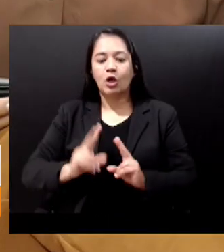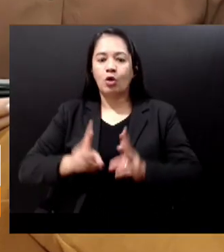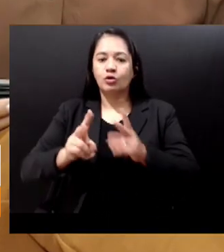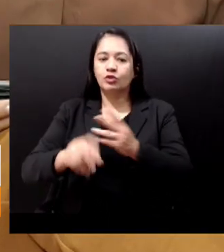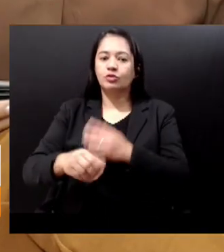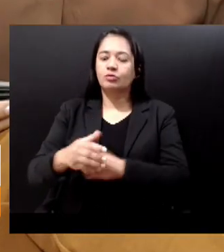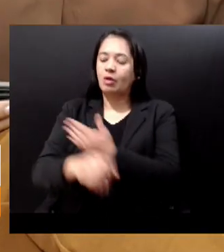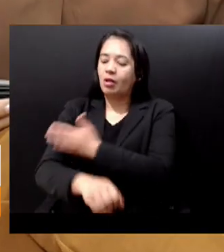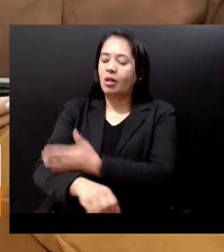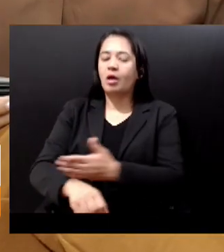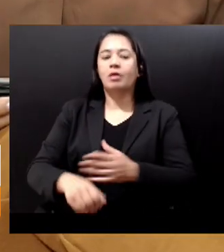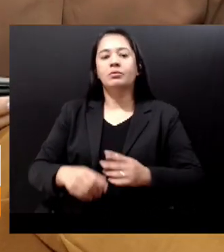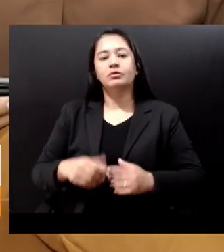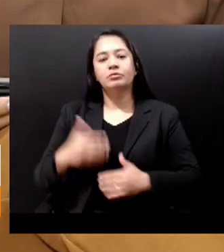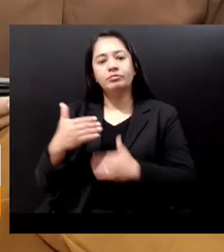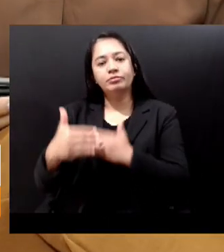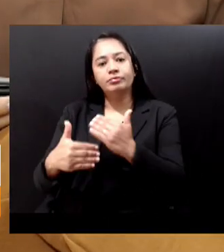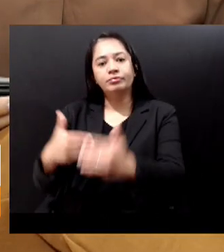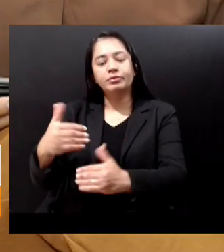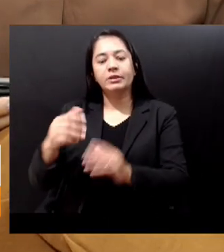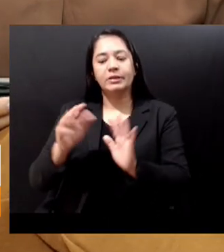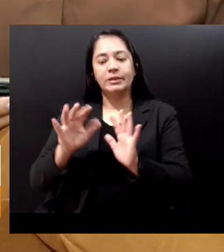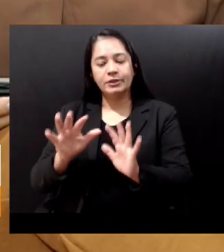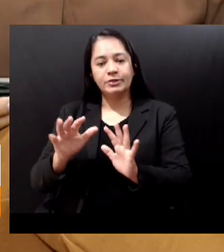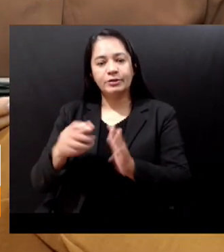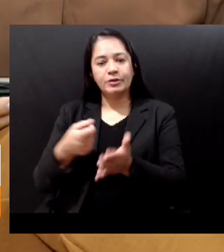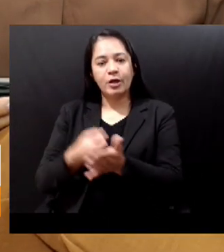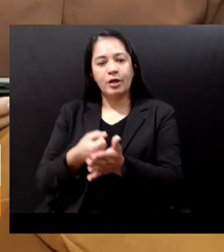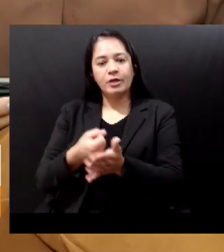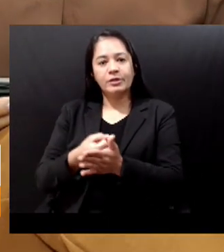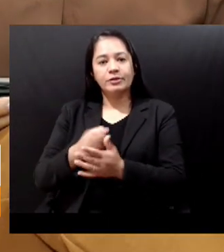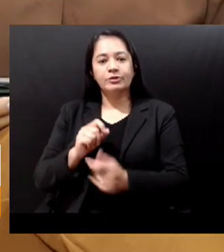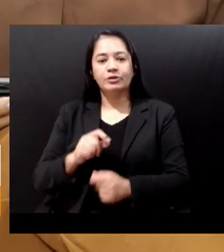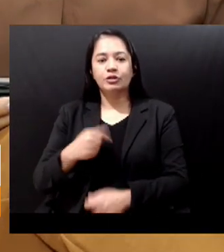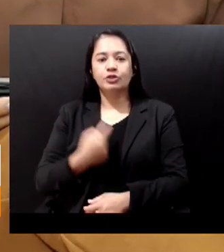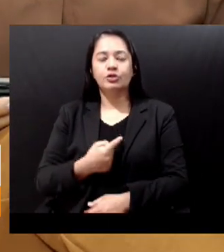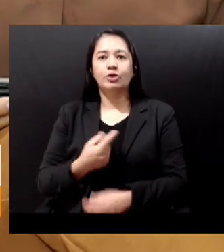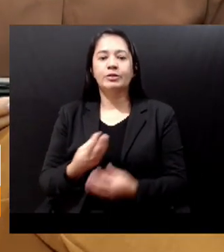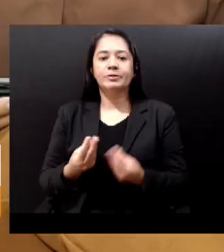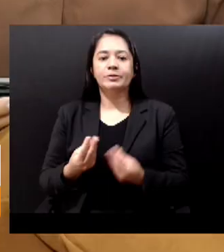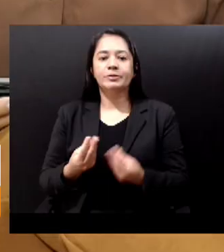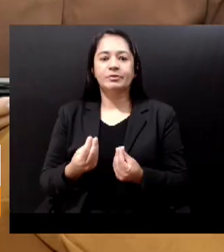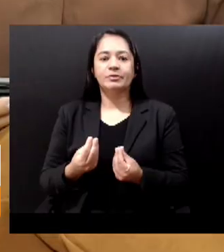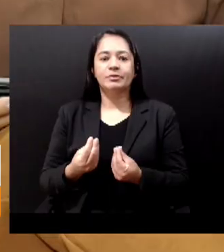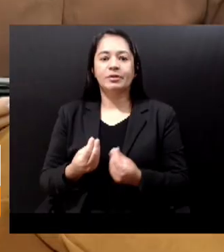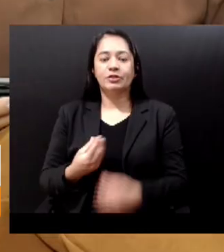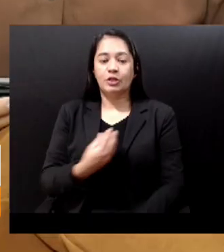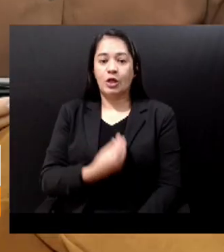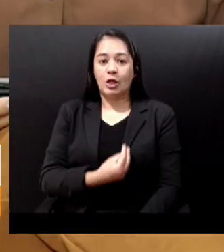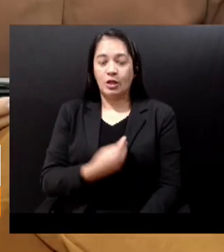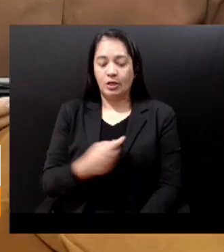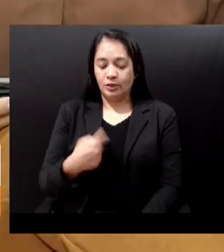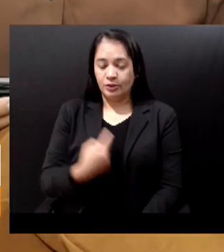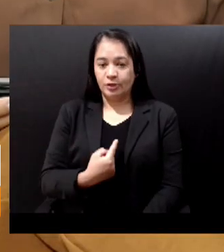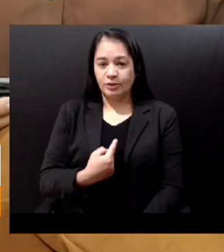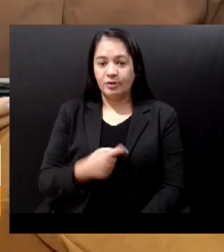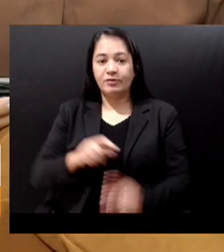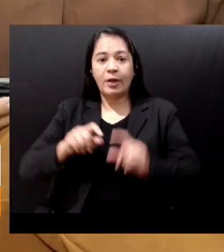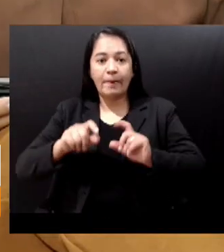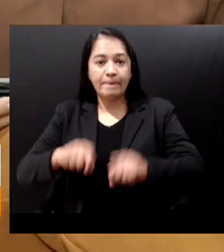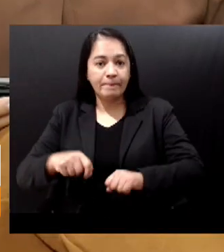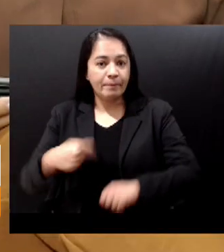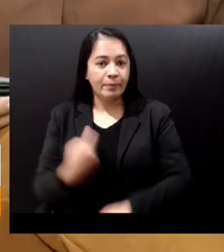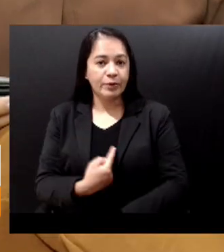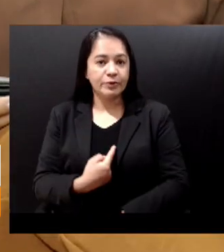e isso exige que a gente considere a própria realidade, a própria possibilidade, né, porque às vezes a gente